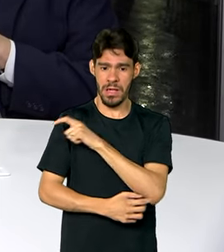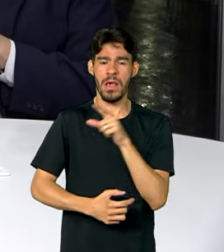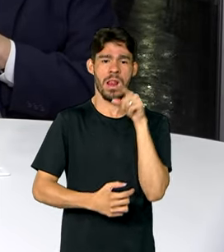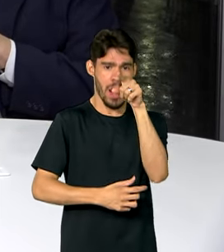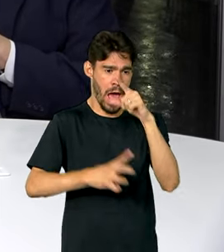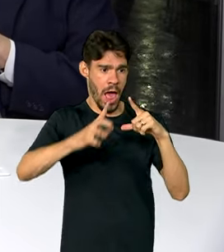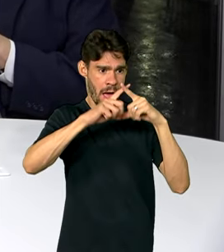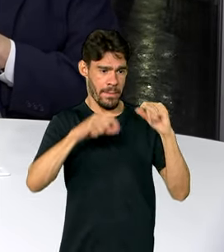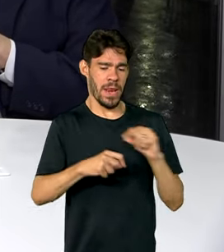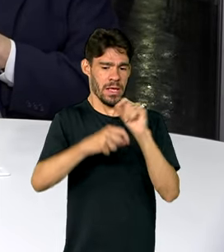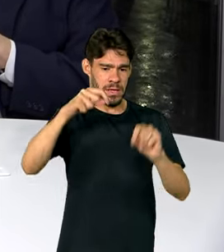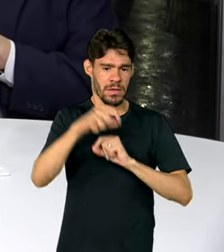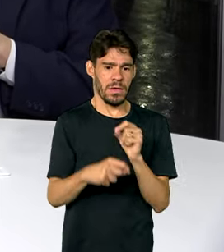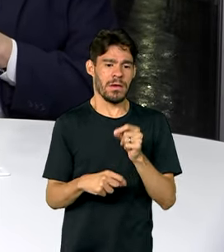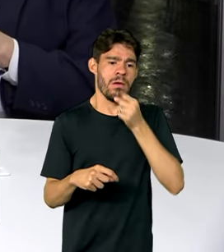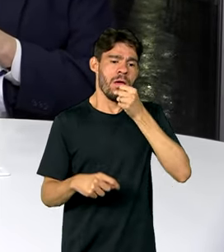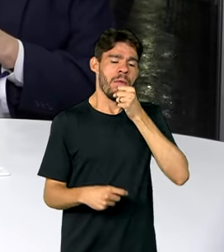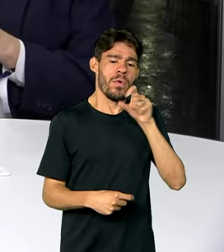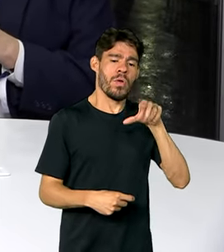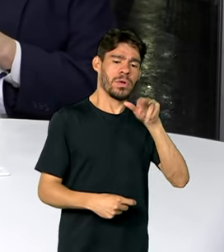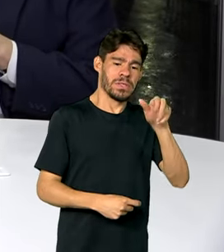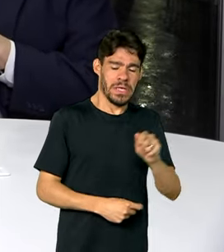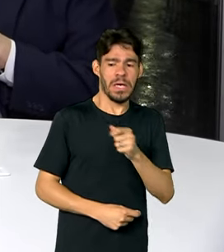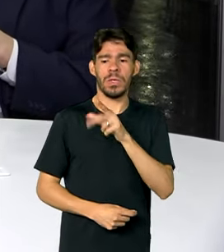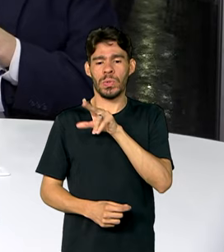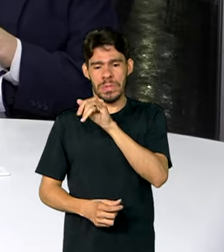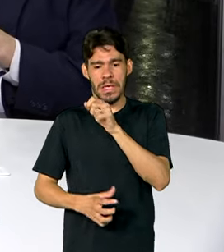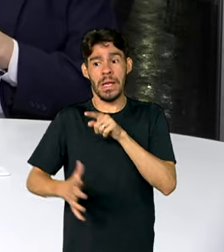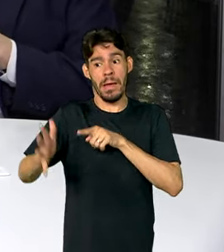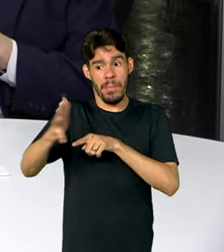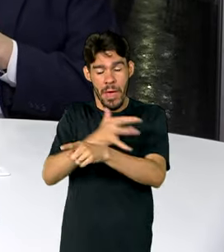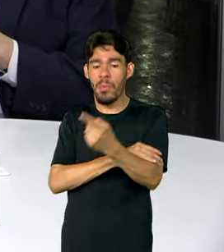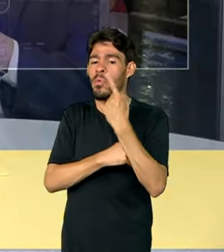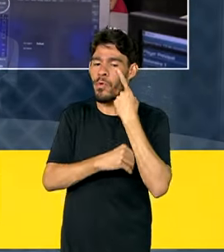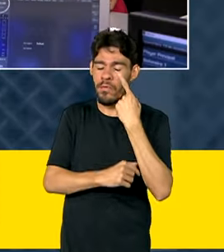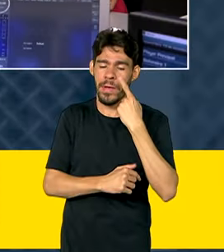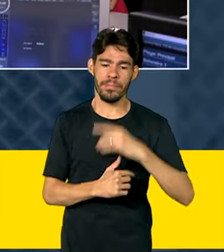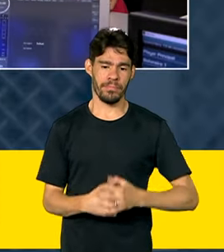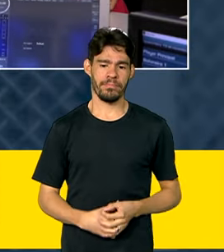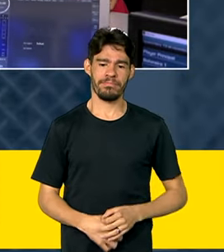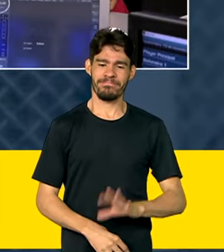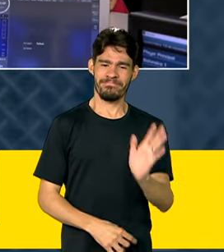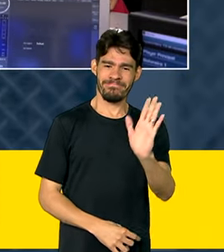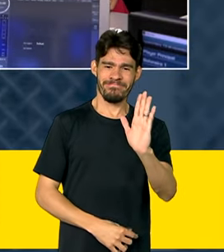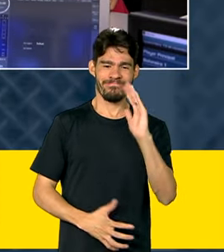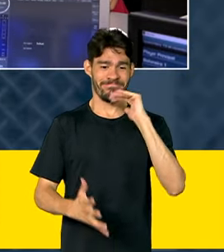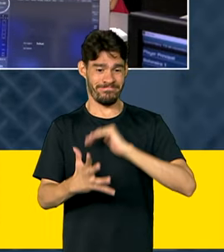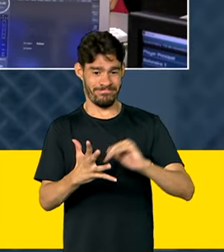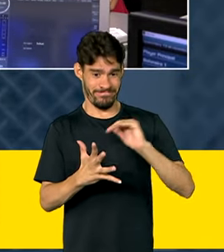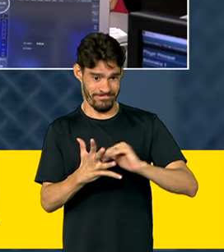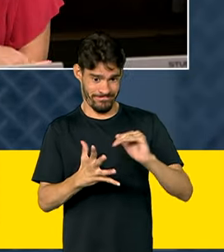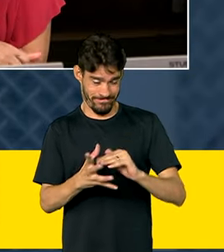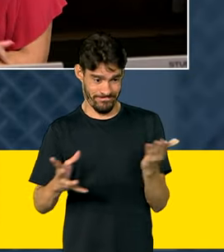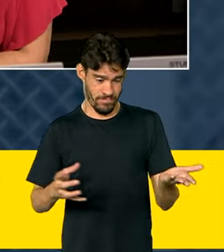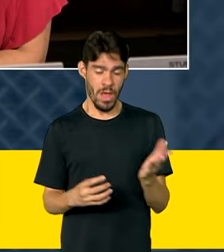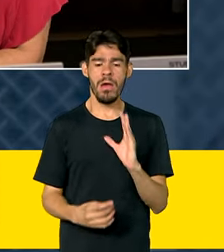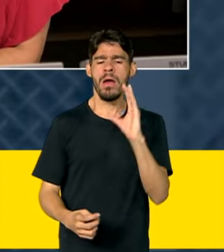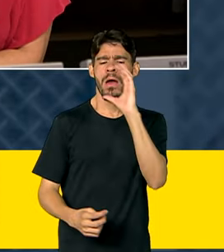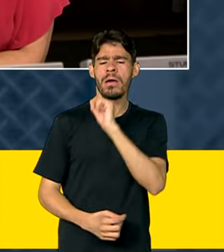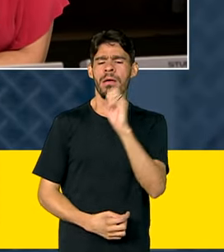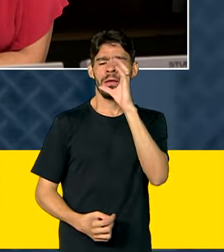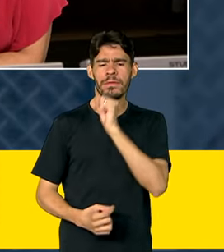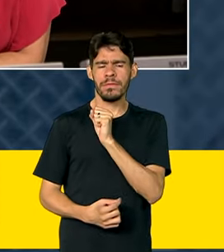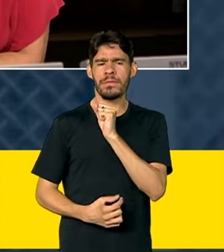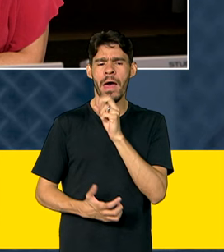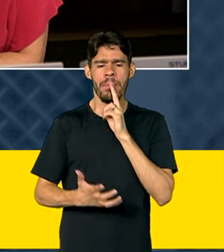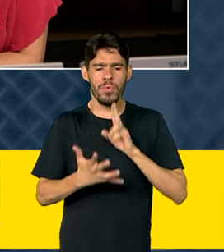lá em Brasília, o Luciano e a Luciana também têm uma pergunta para o senhor. Vamos ouvir a pergunta deles. Olá, secretário. Bem, no sábado, uma carta